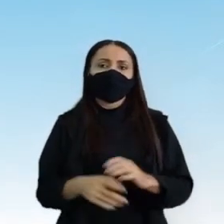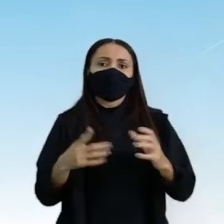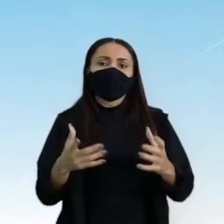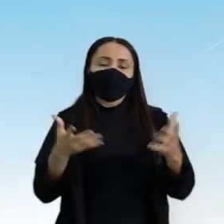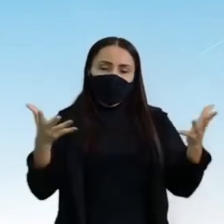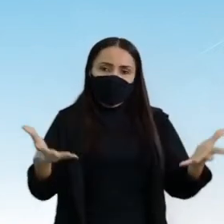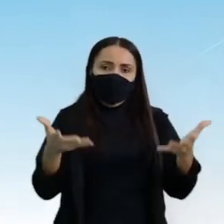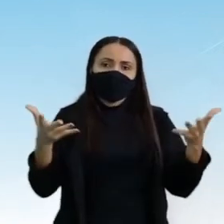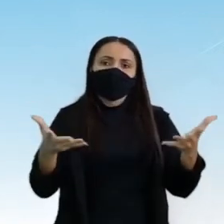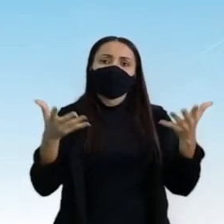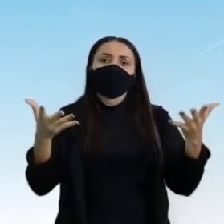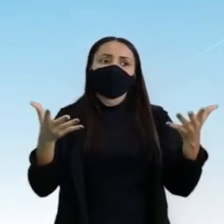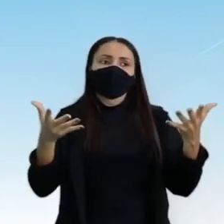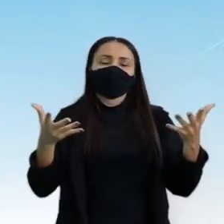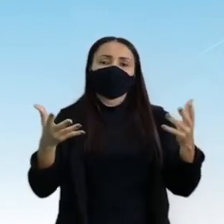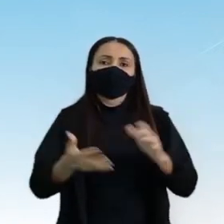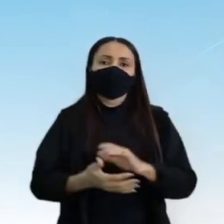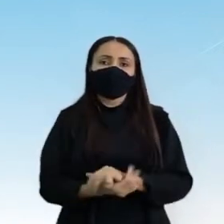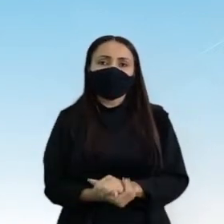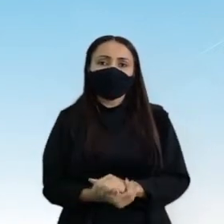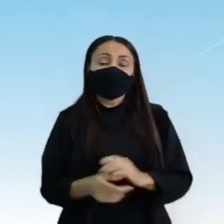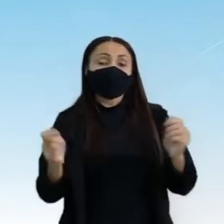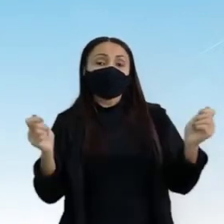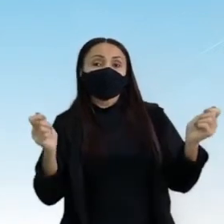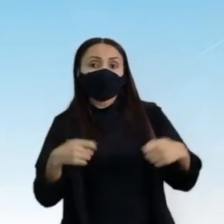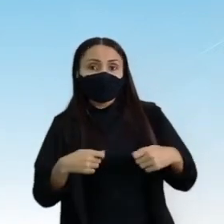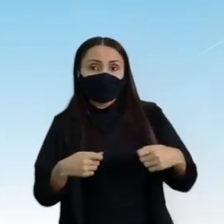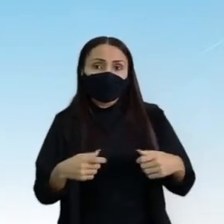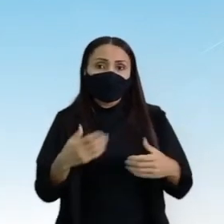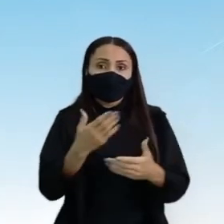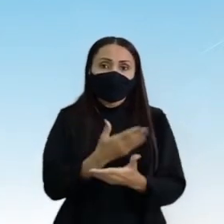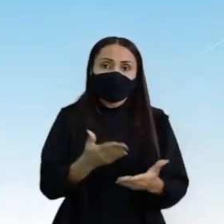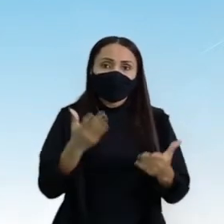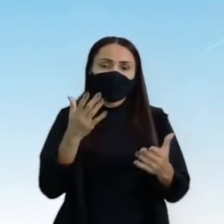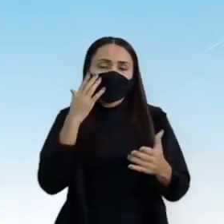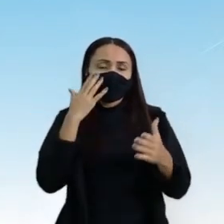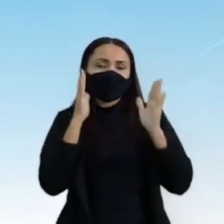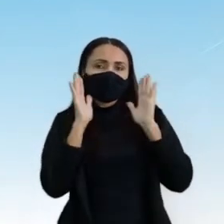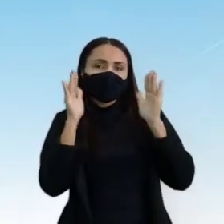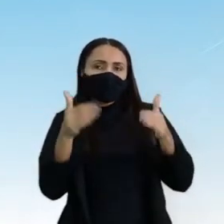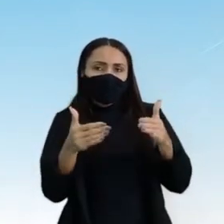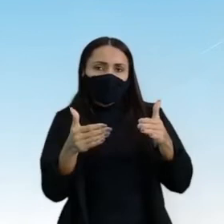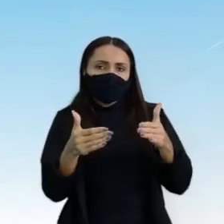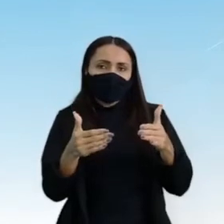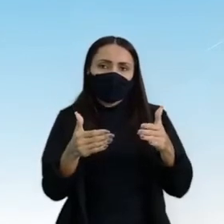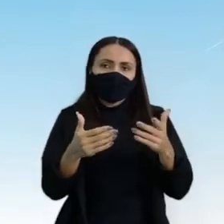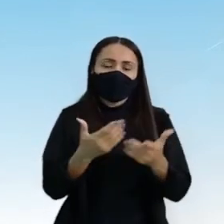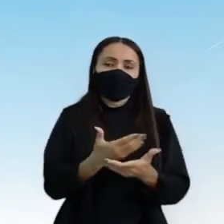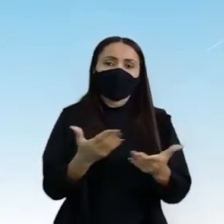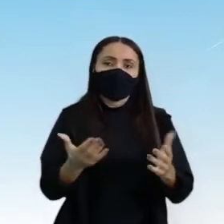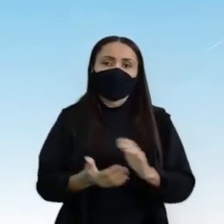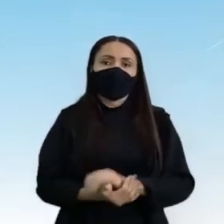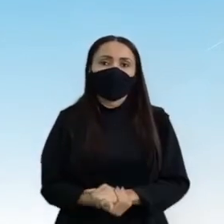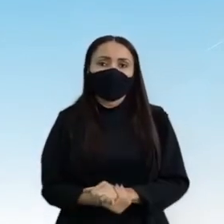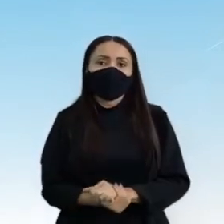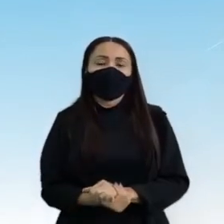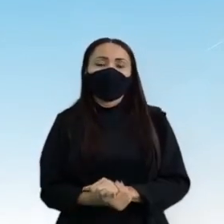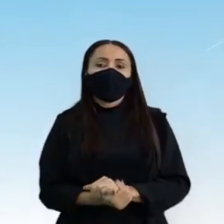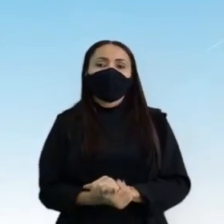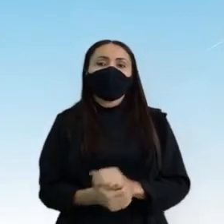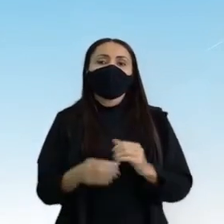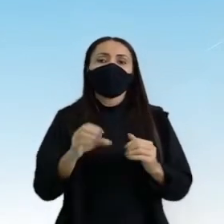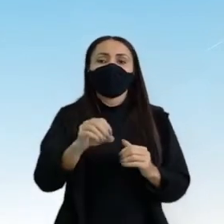ativa. Além disso, a capacidade de concentração aumenta por causa dos altos níveis